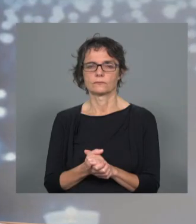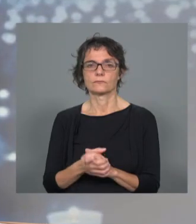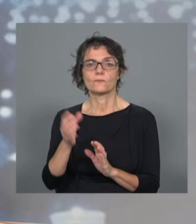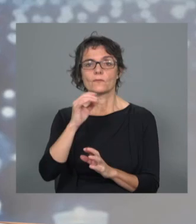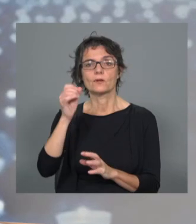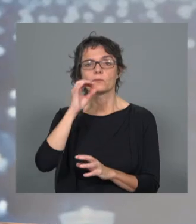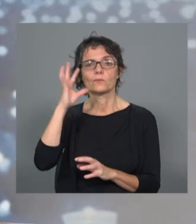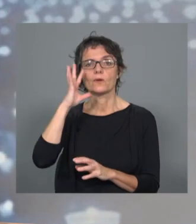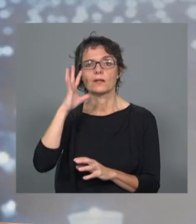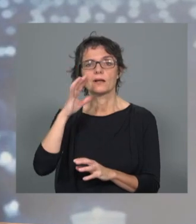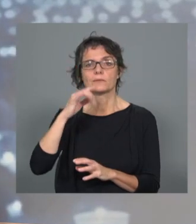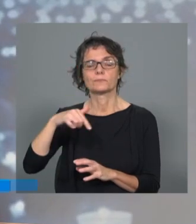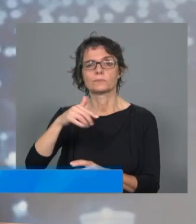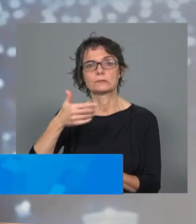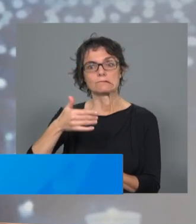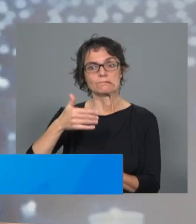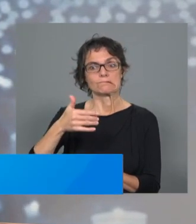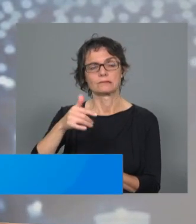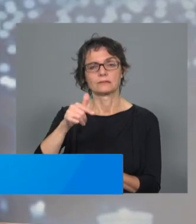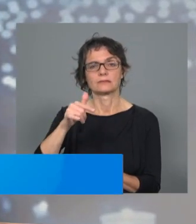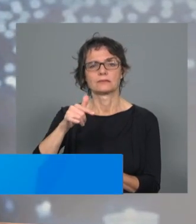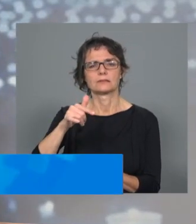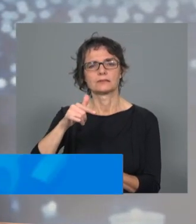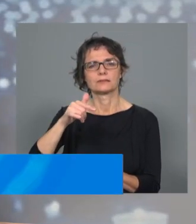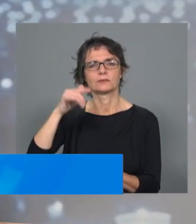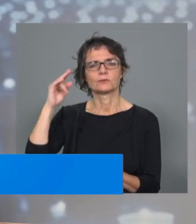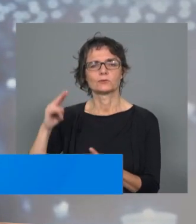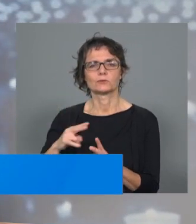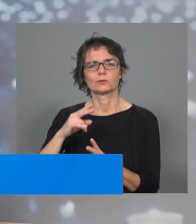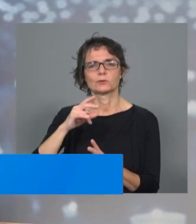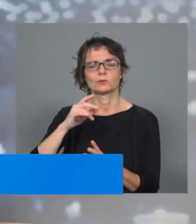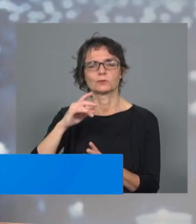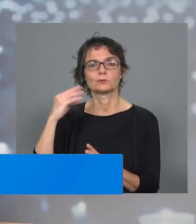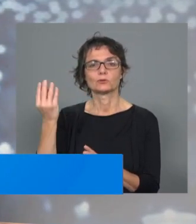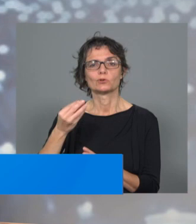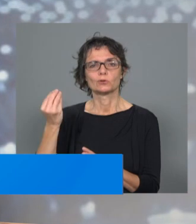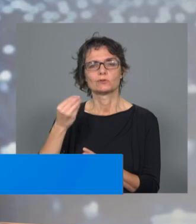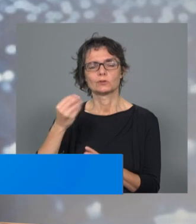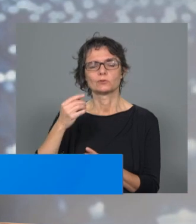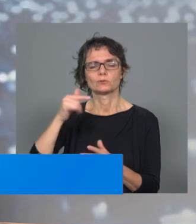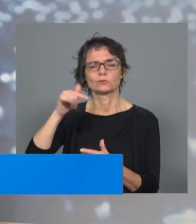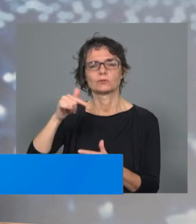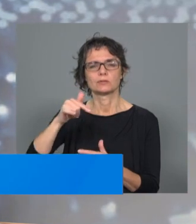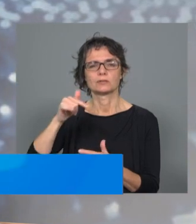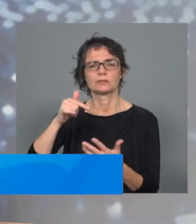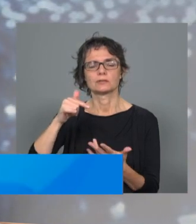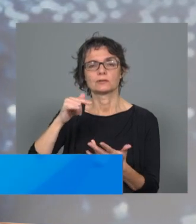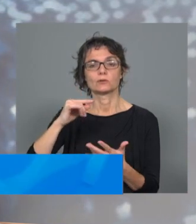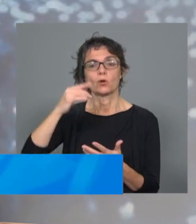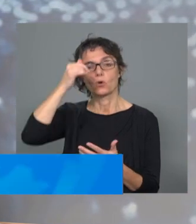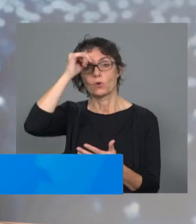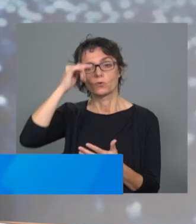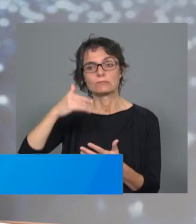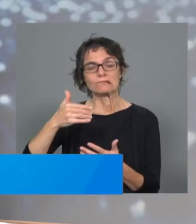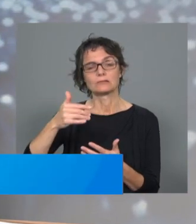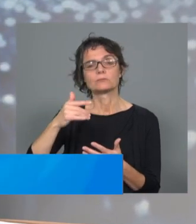Olá, boa tarde. Estamos a poucos dias da Jornada Diocesana da Juventude. É já no próximo domingo que a Igreja sublinha o